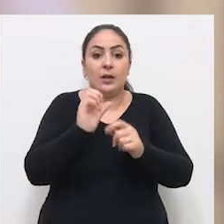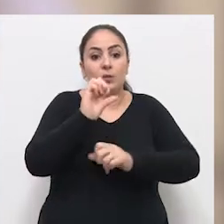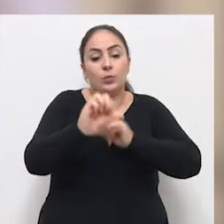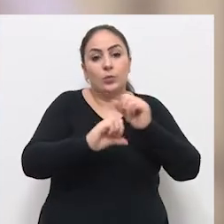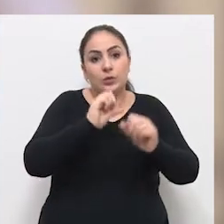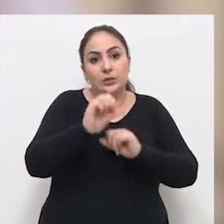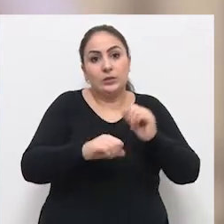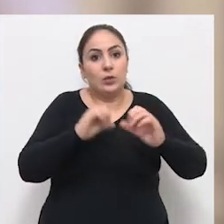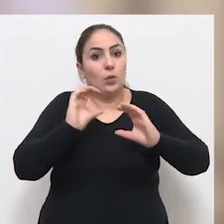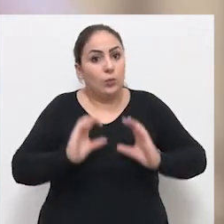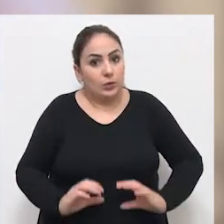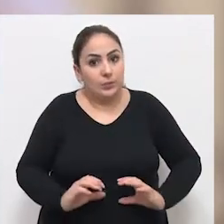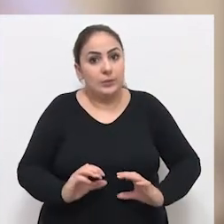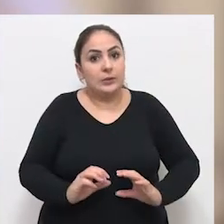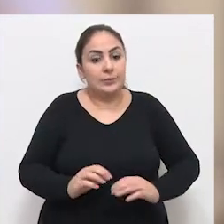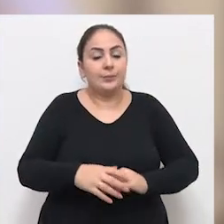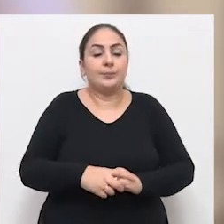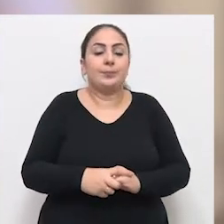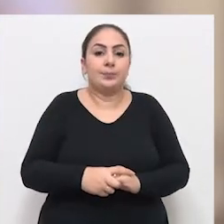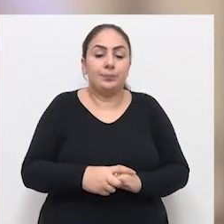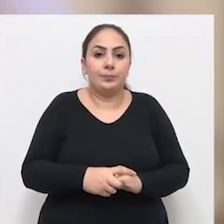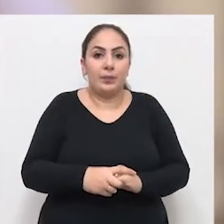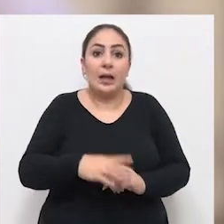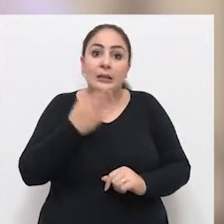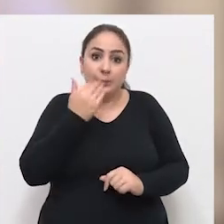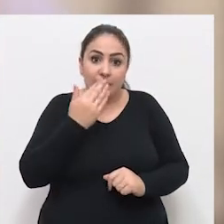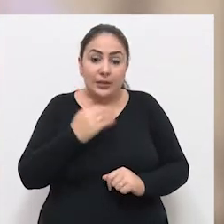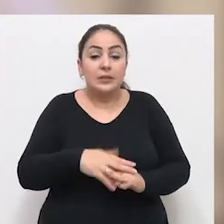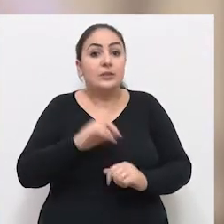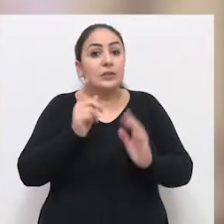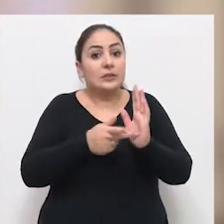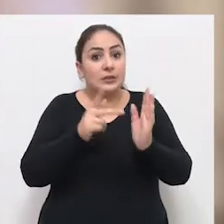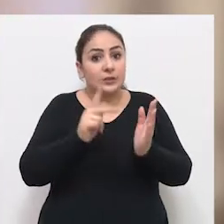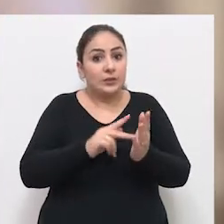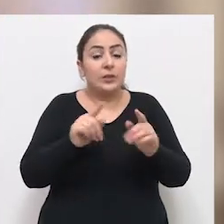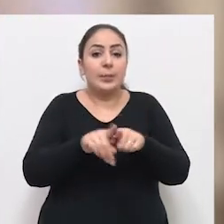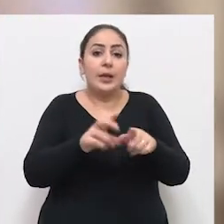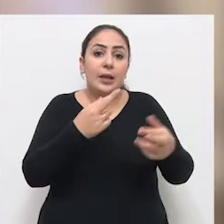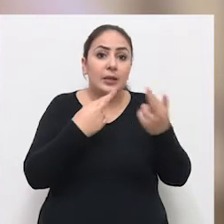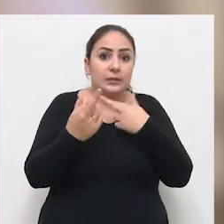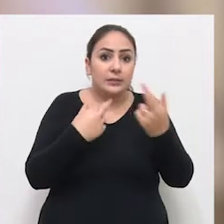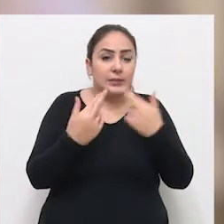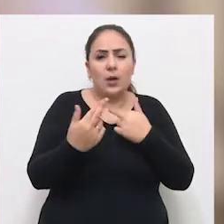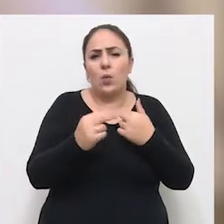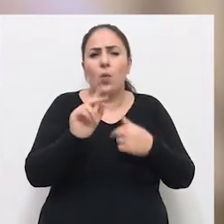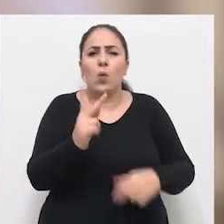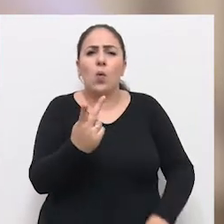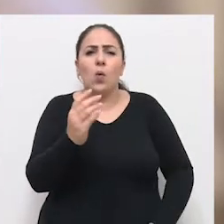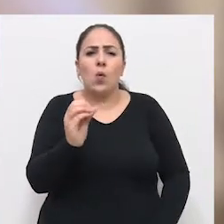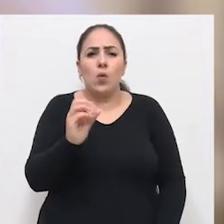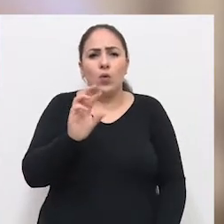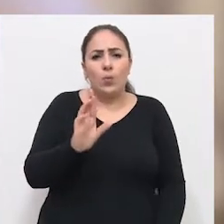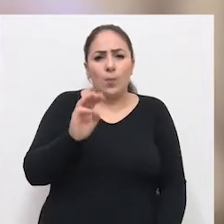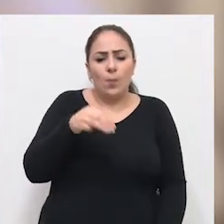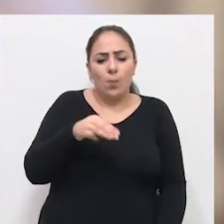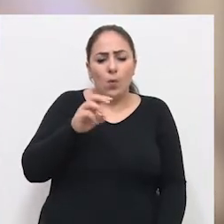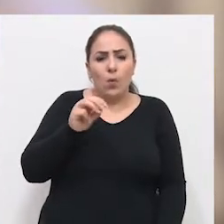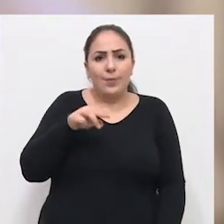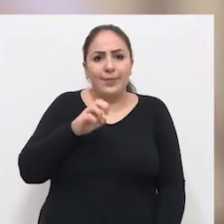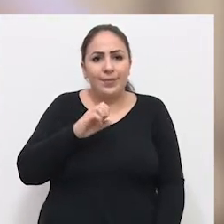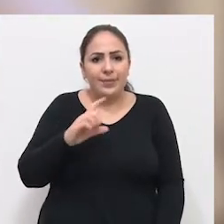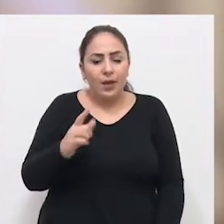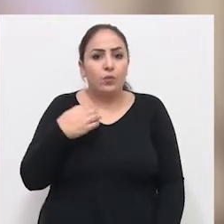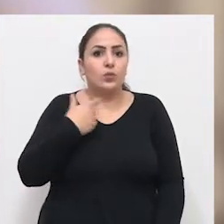reflete nas alterações do seu comportamento alimentar. Isso tem a ver, inclusive, com questões hormonais, né?